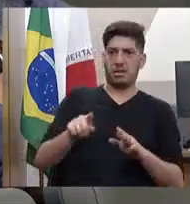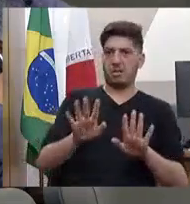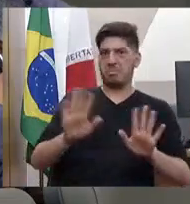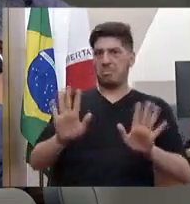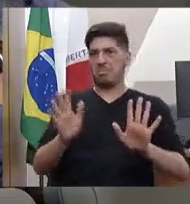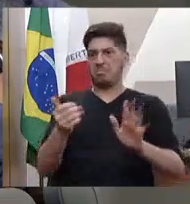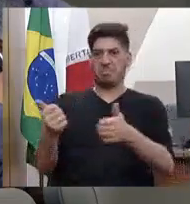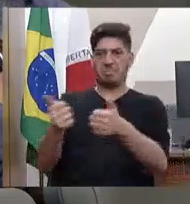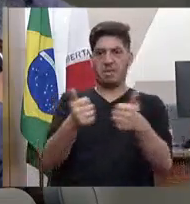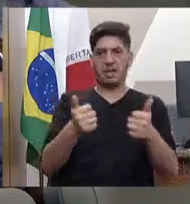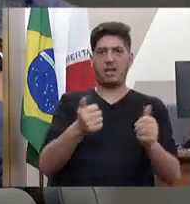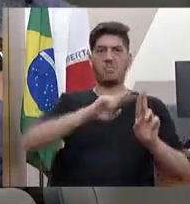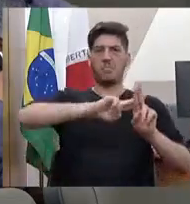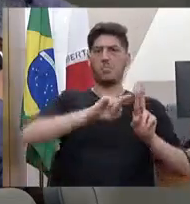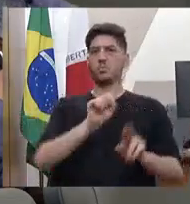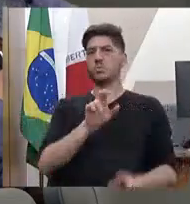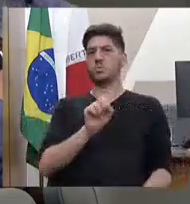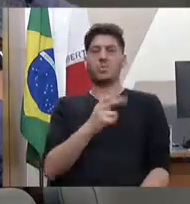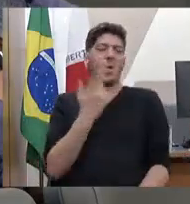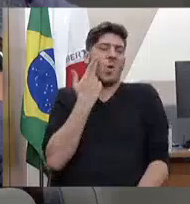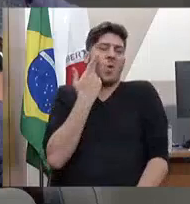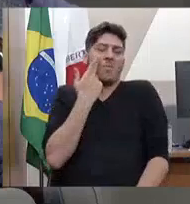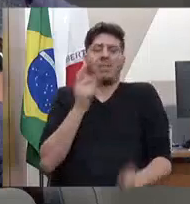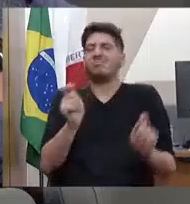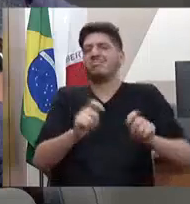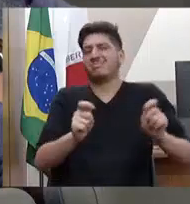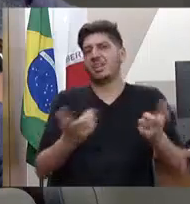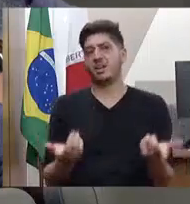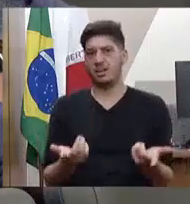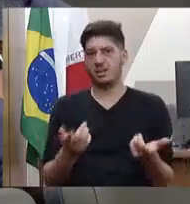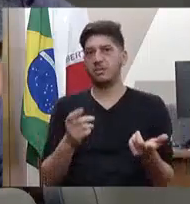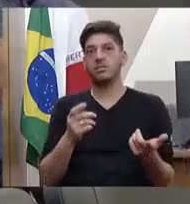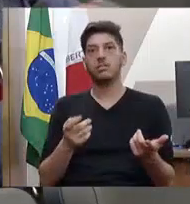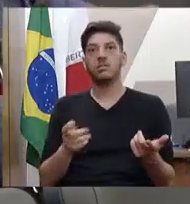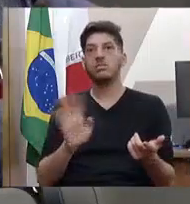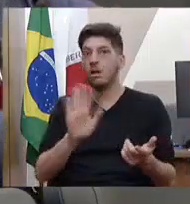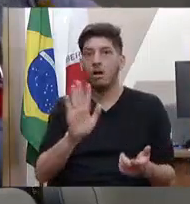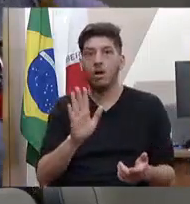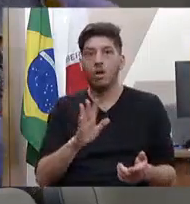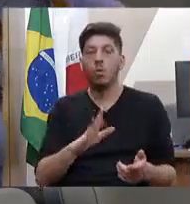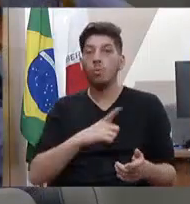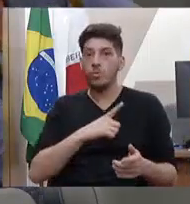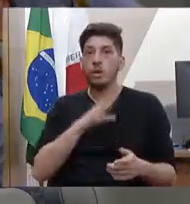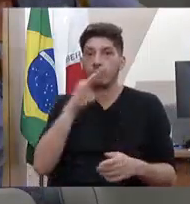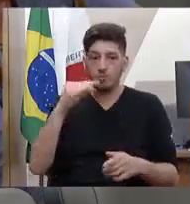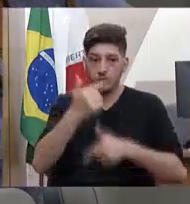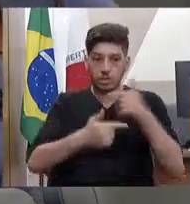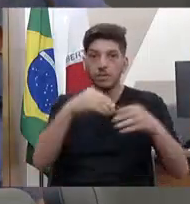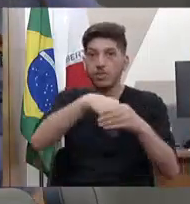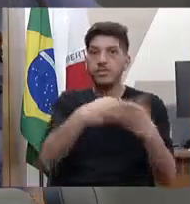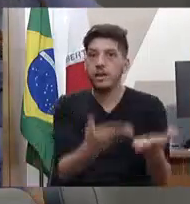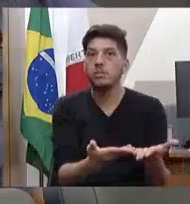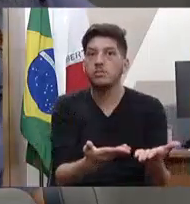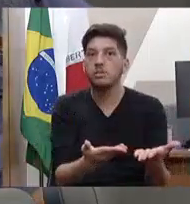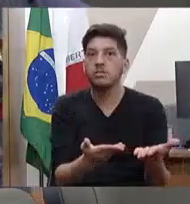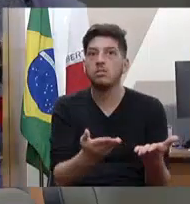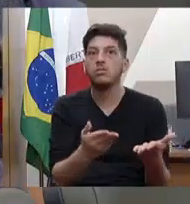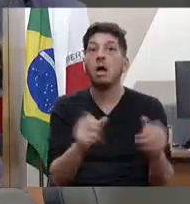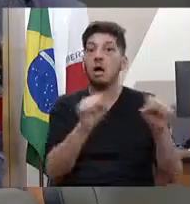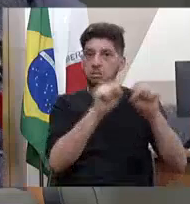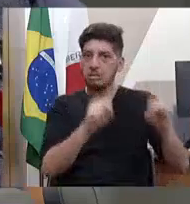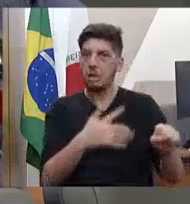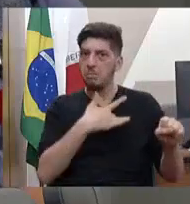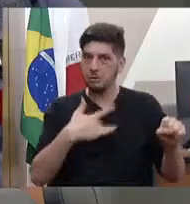o SUS funciona sozinho que não tem trabalhador ali porque não existe trabalho de saúde se não tiver o trabalhador